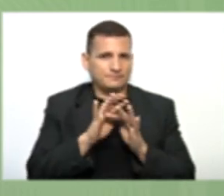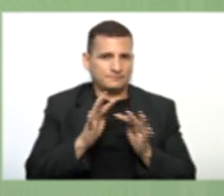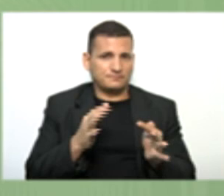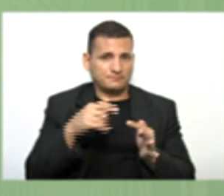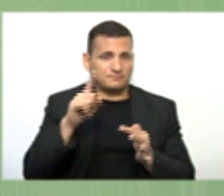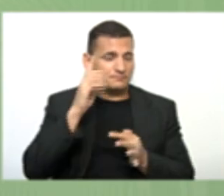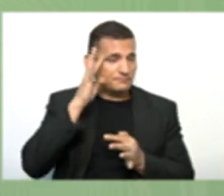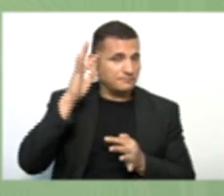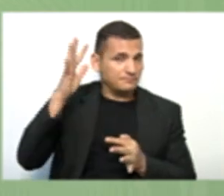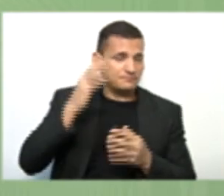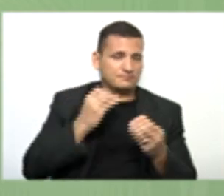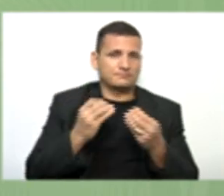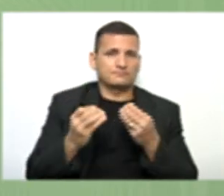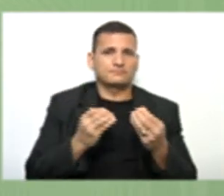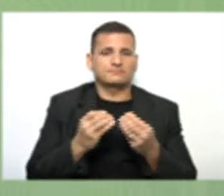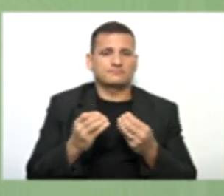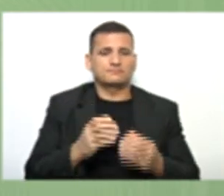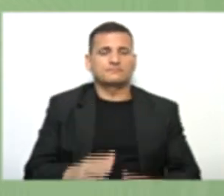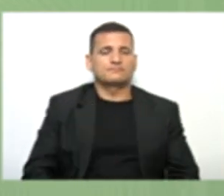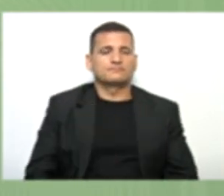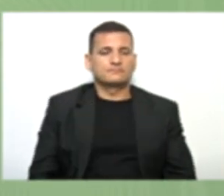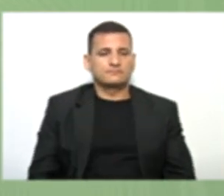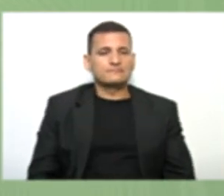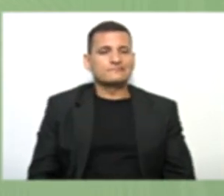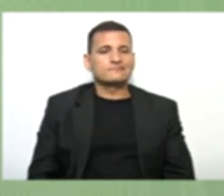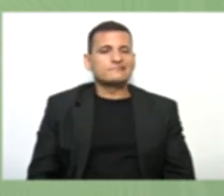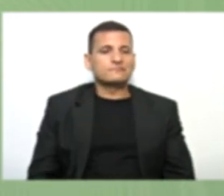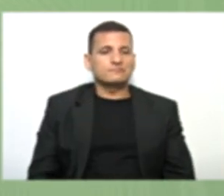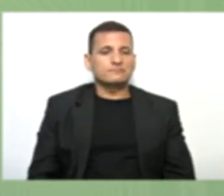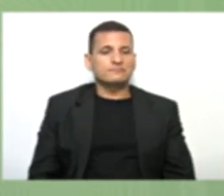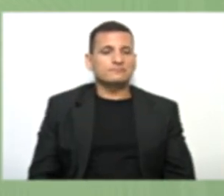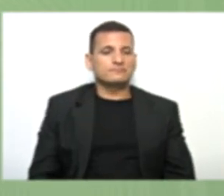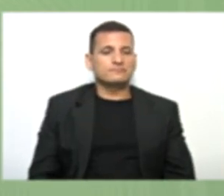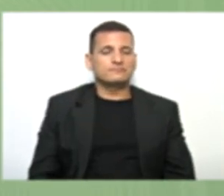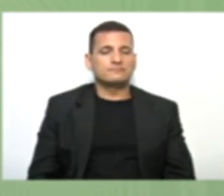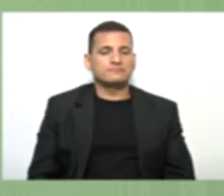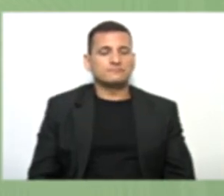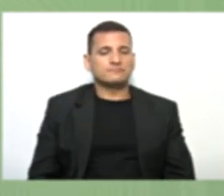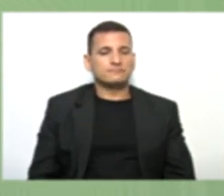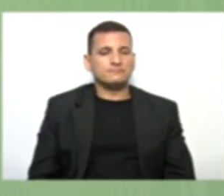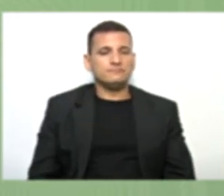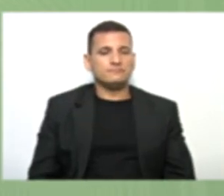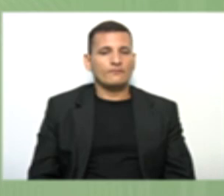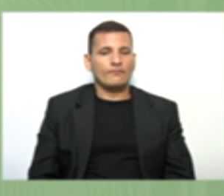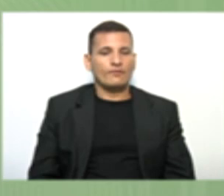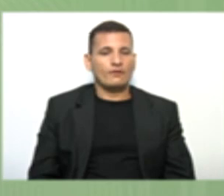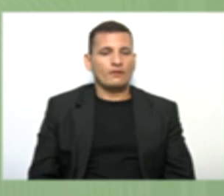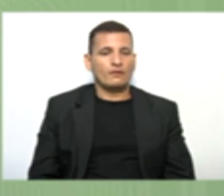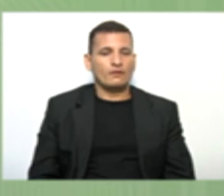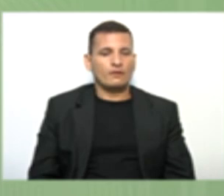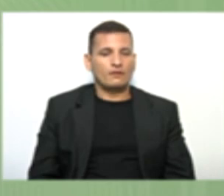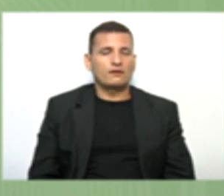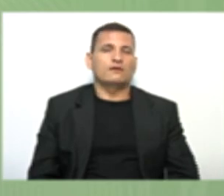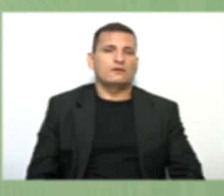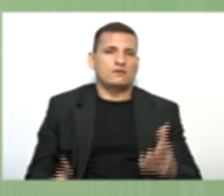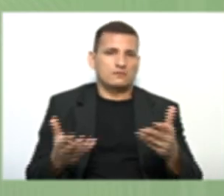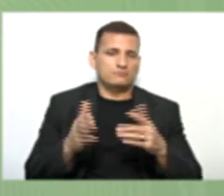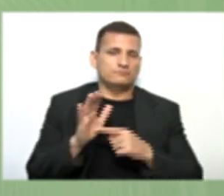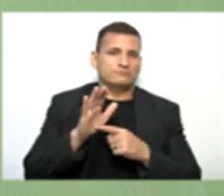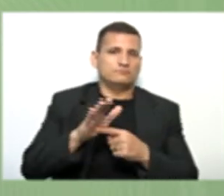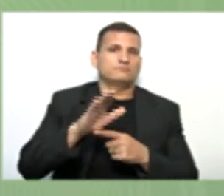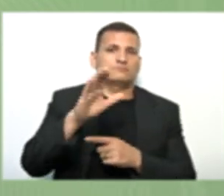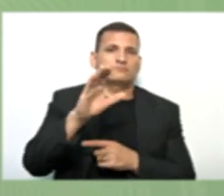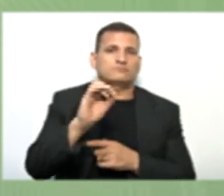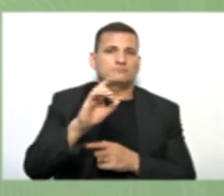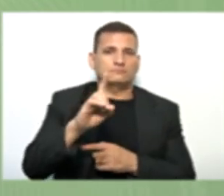possa imaginar como é que isso funciona, tá bom? Eu vou destrinchar aqui o código, né? Mostrar o